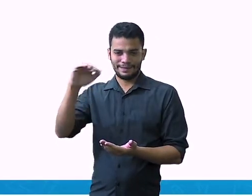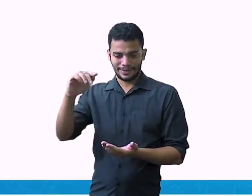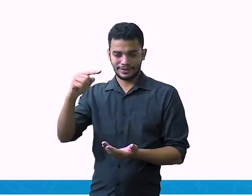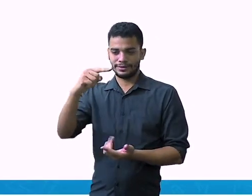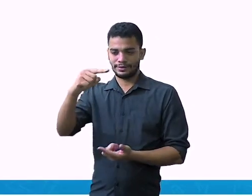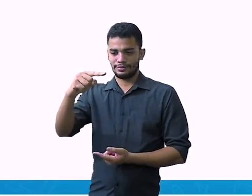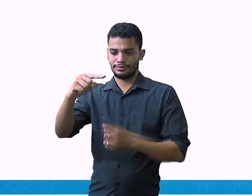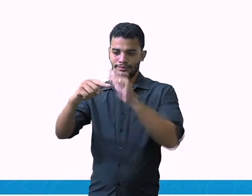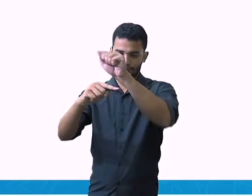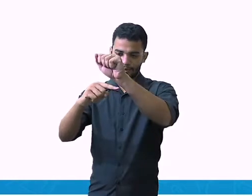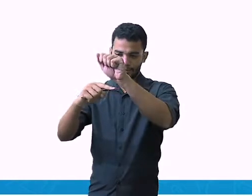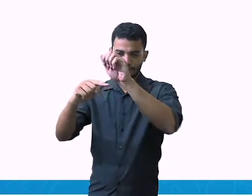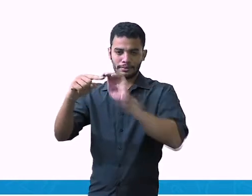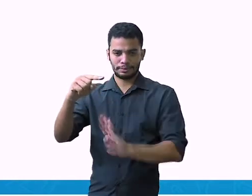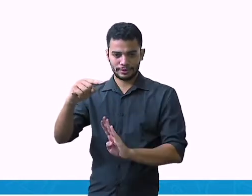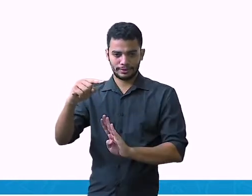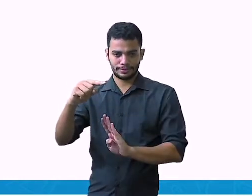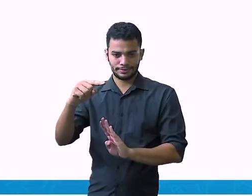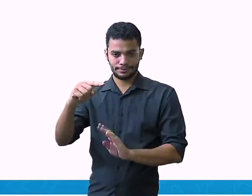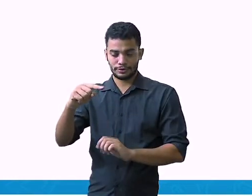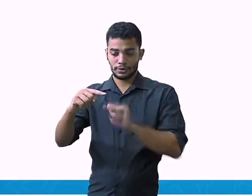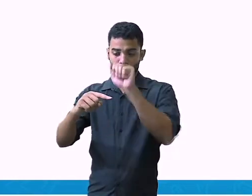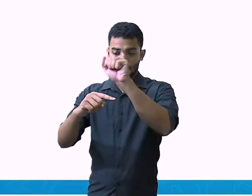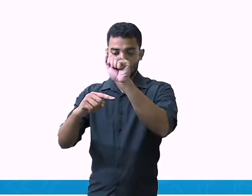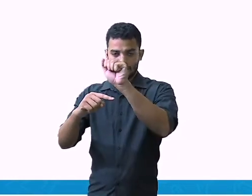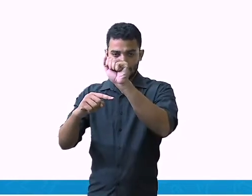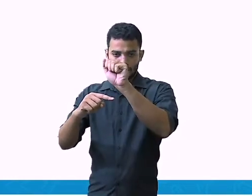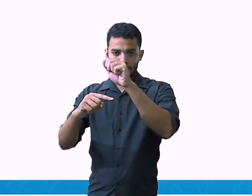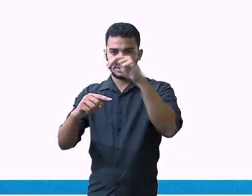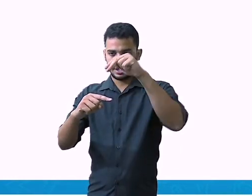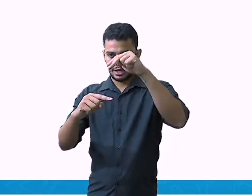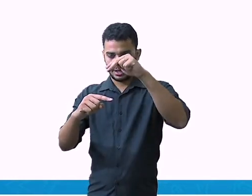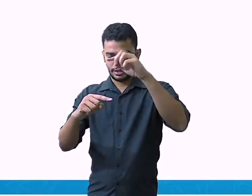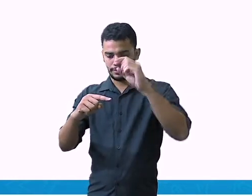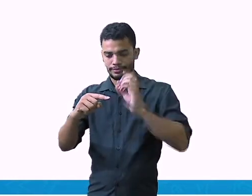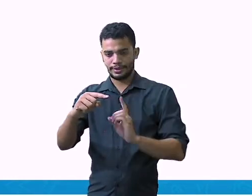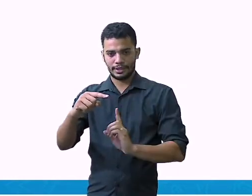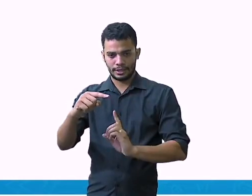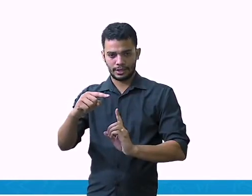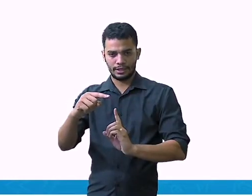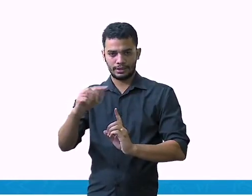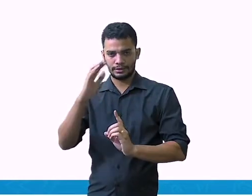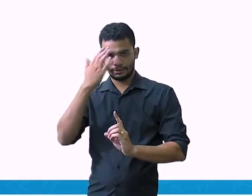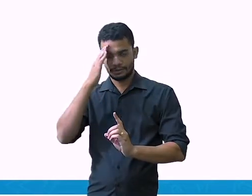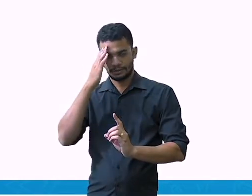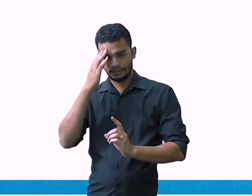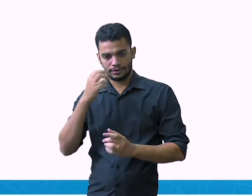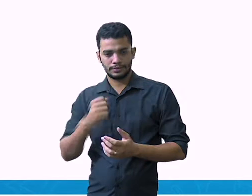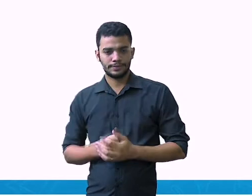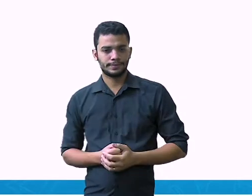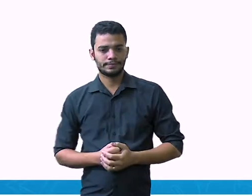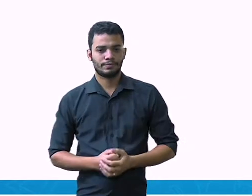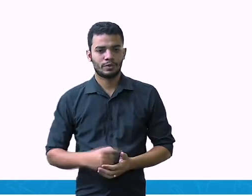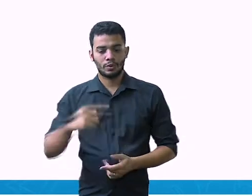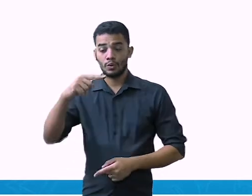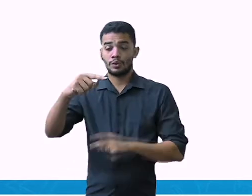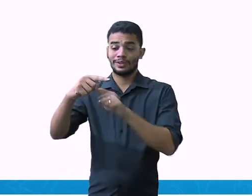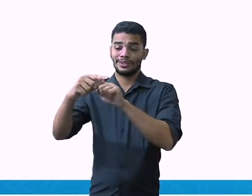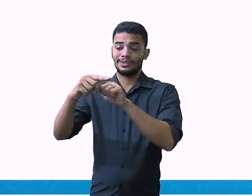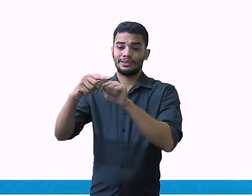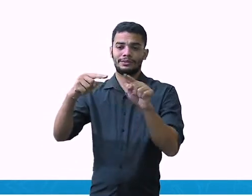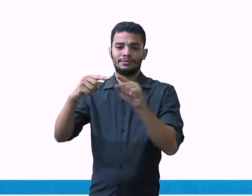denominador. O traço entre o A e o B significa divisão, certo?